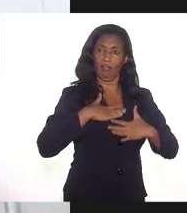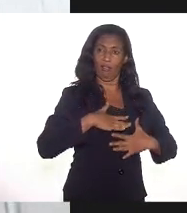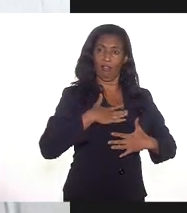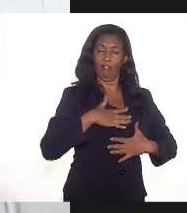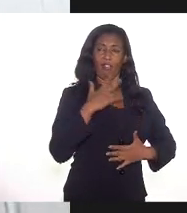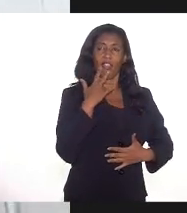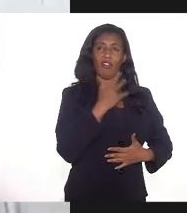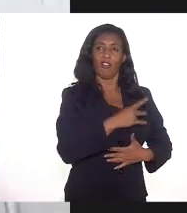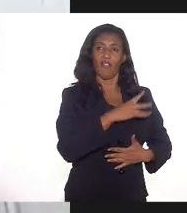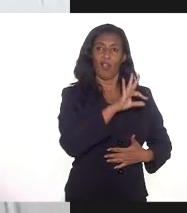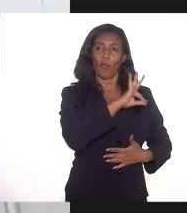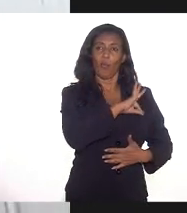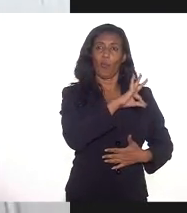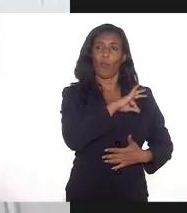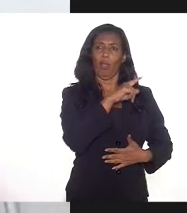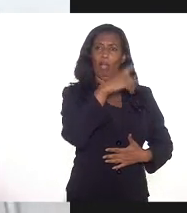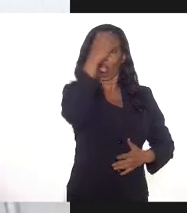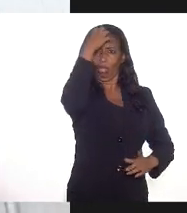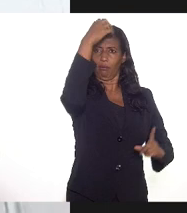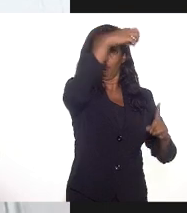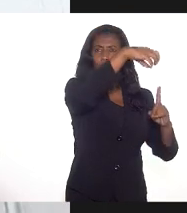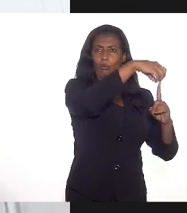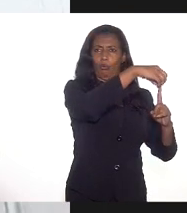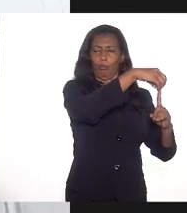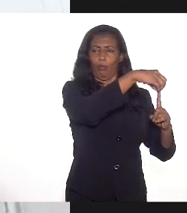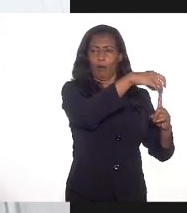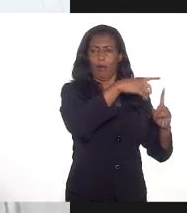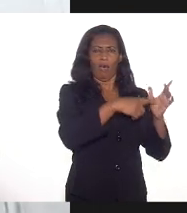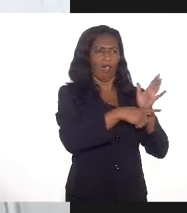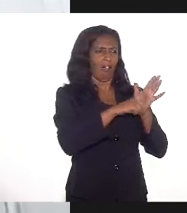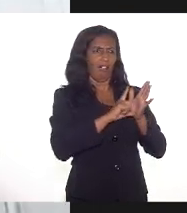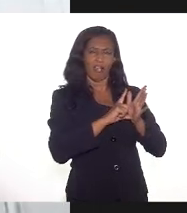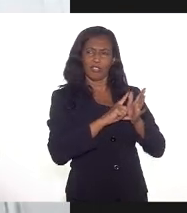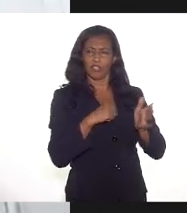de colocar o policial como culpado antes mesmo de